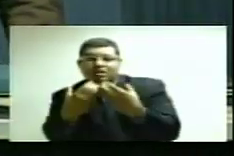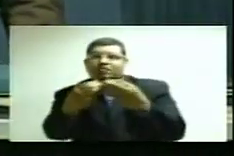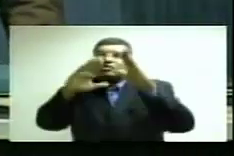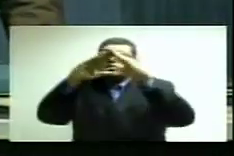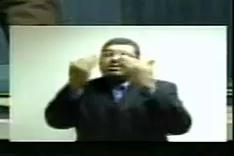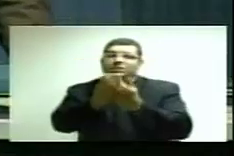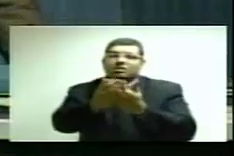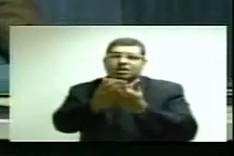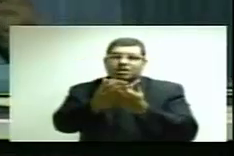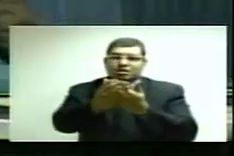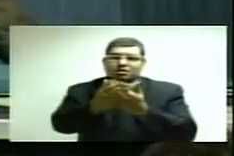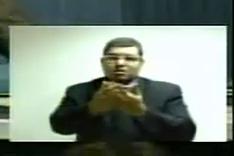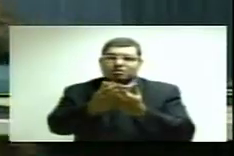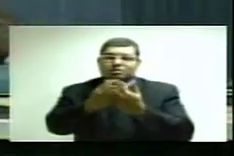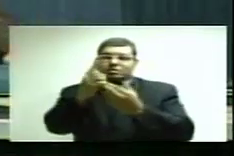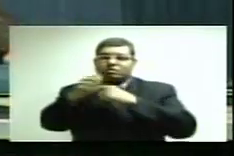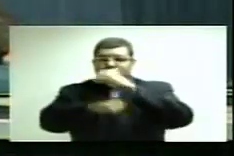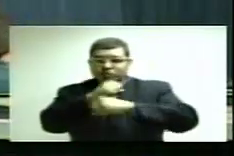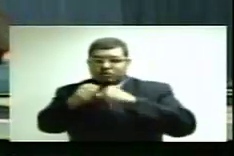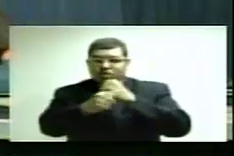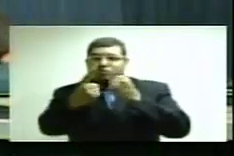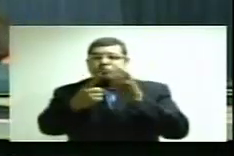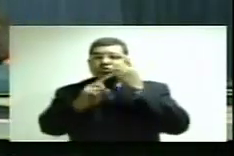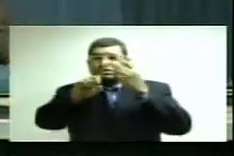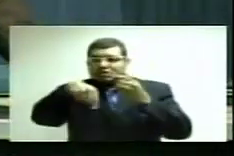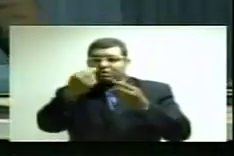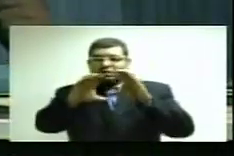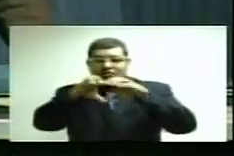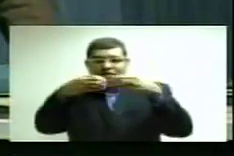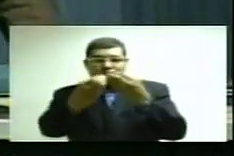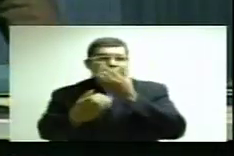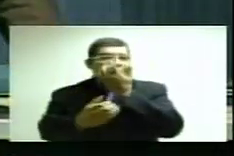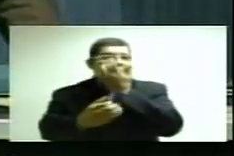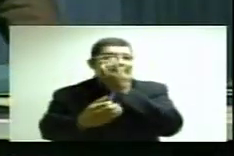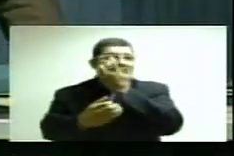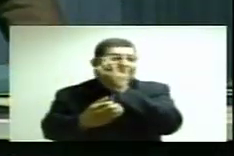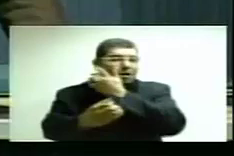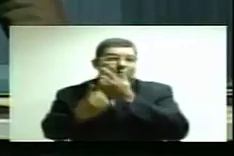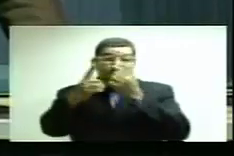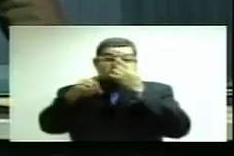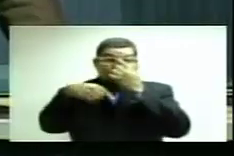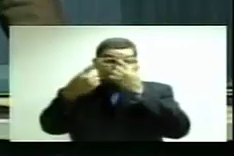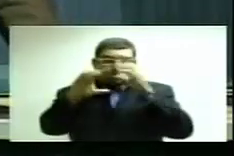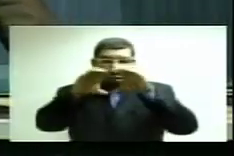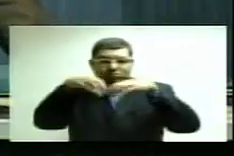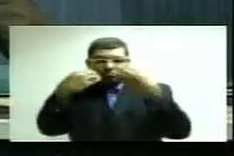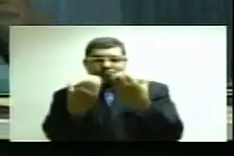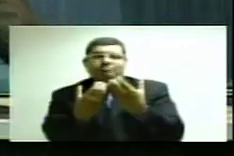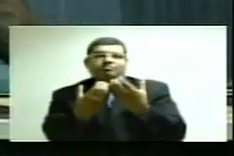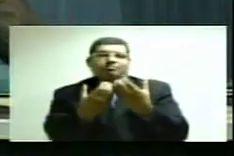uma escola de tempo integral por ano, um dia depois da Copa. Um dia depois da